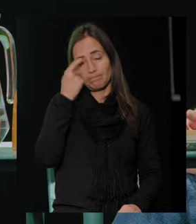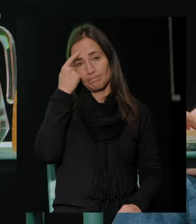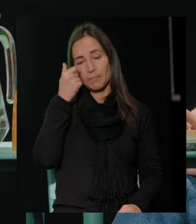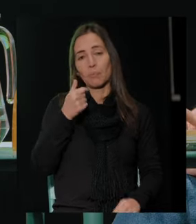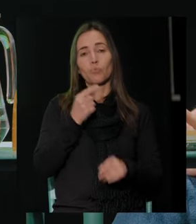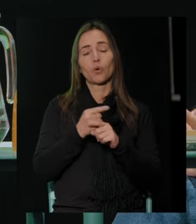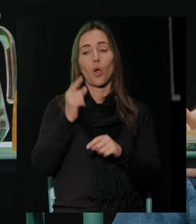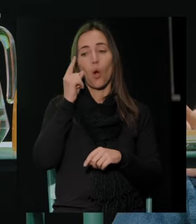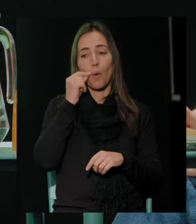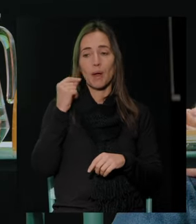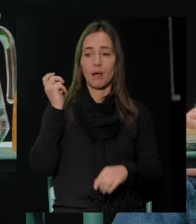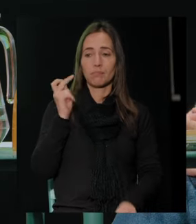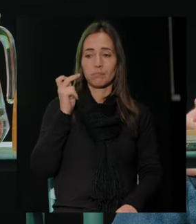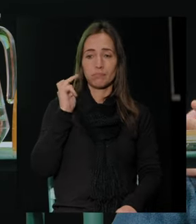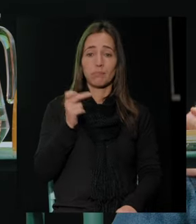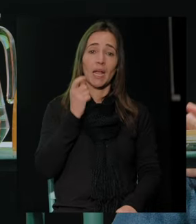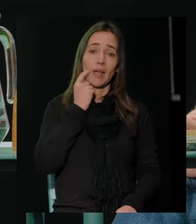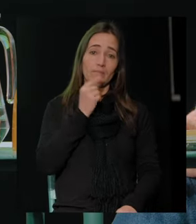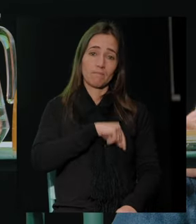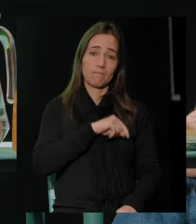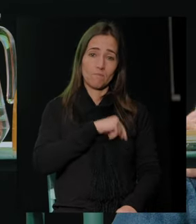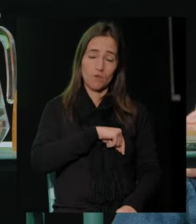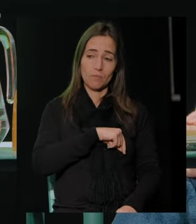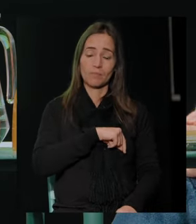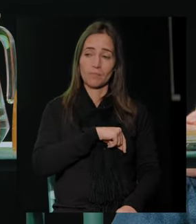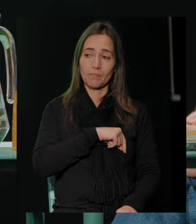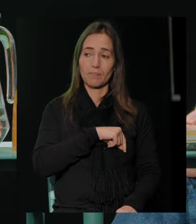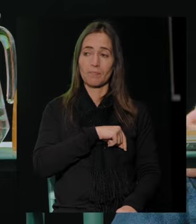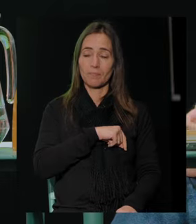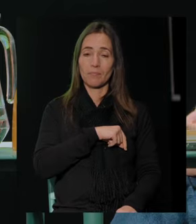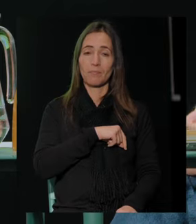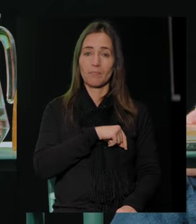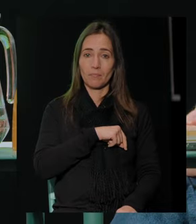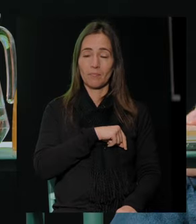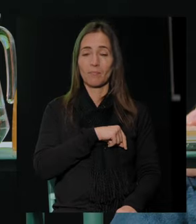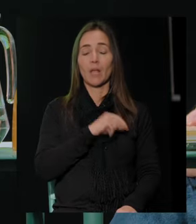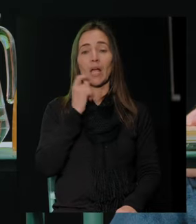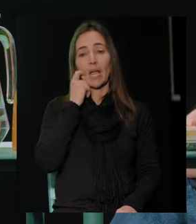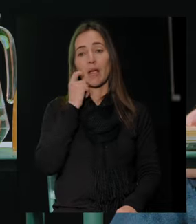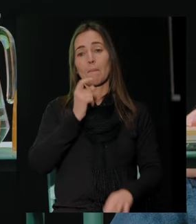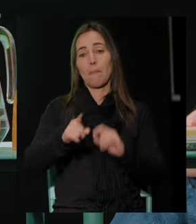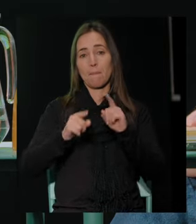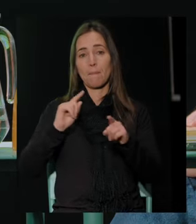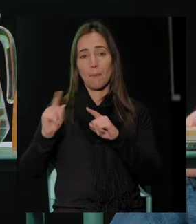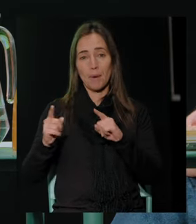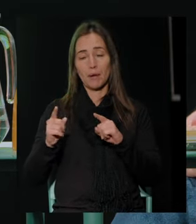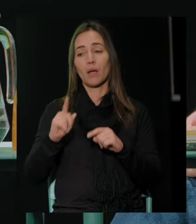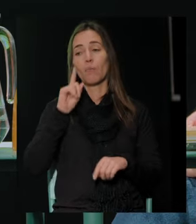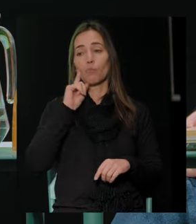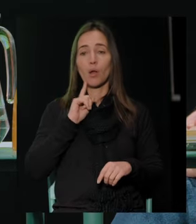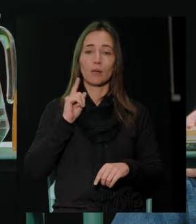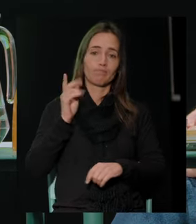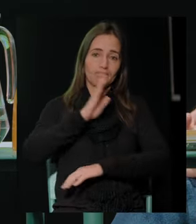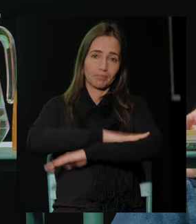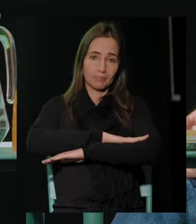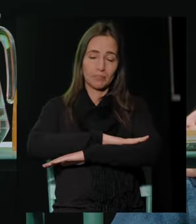durante décadas era o ganhador de pão, não é? Como dizia em inglês, era quem trazia o salário para casa, era basicamente quem dava as ordens e as mulheres